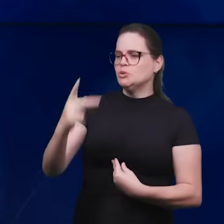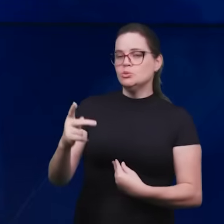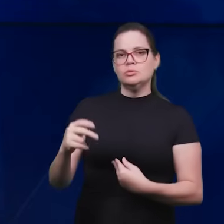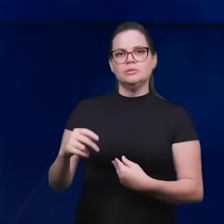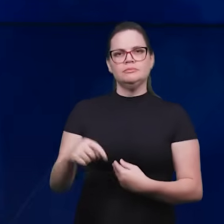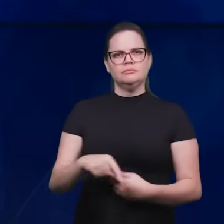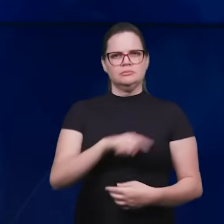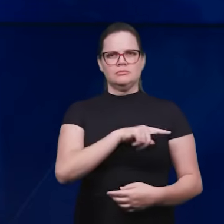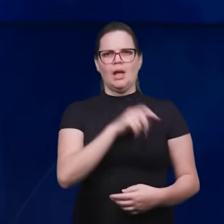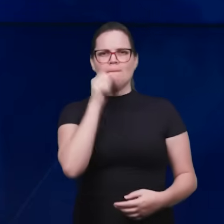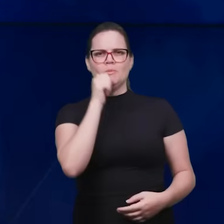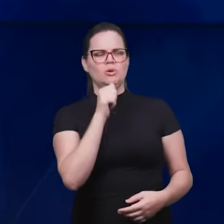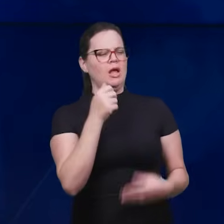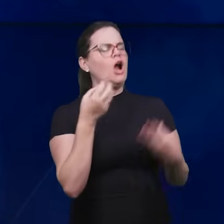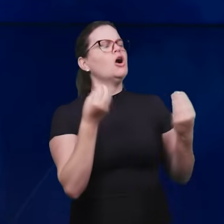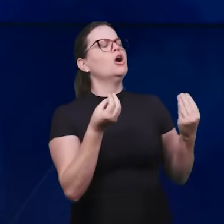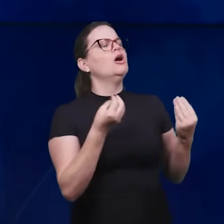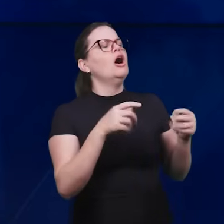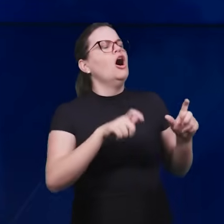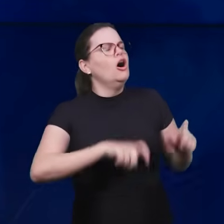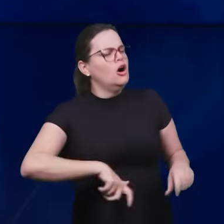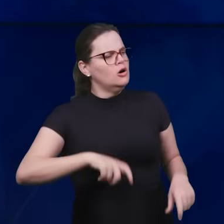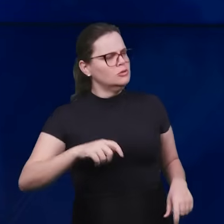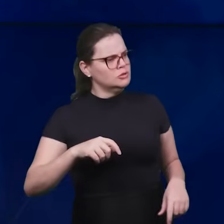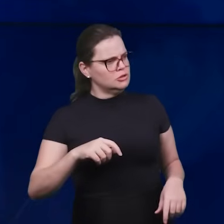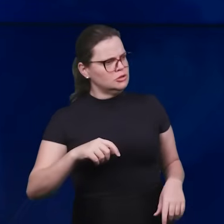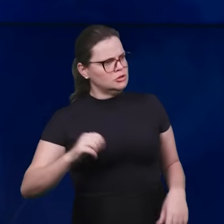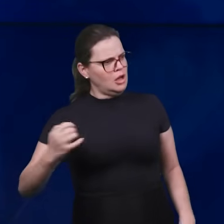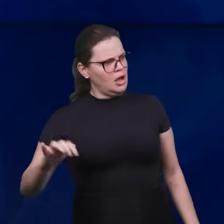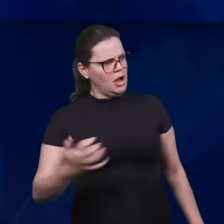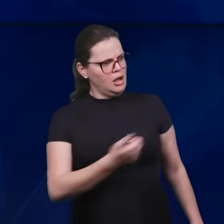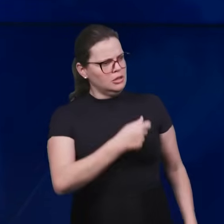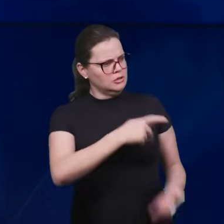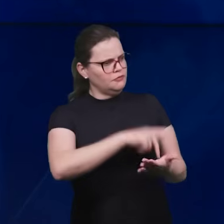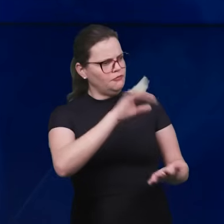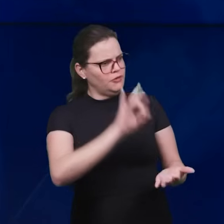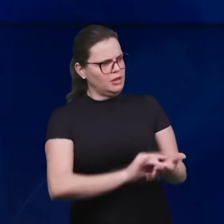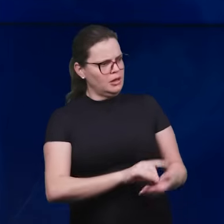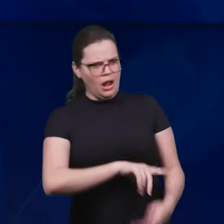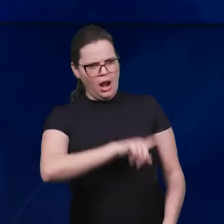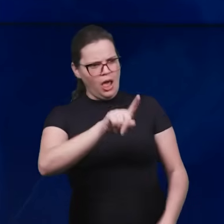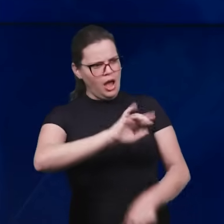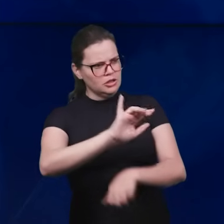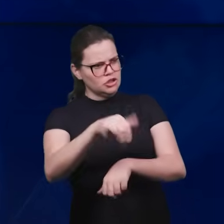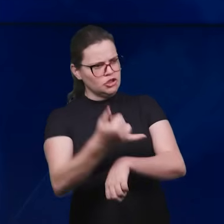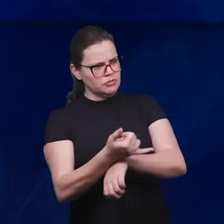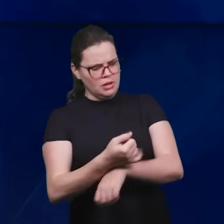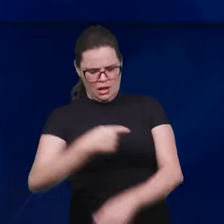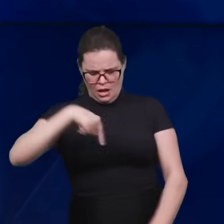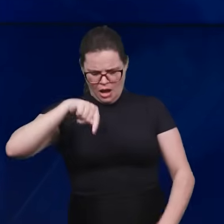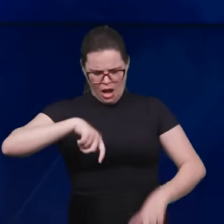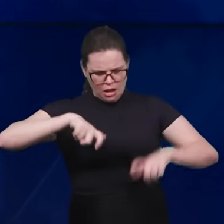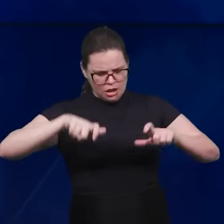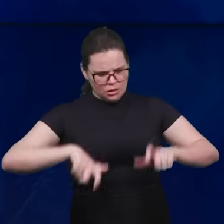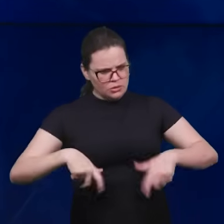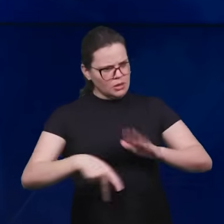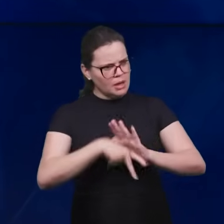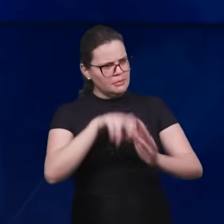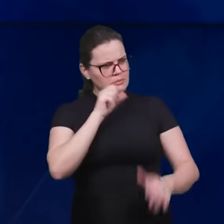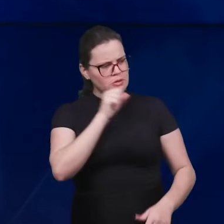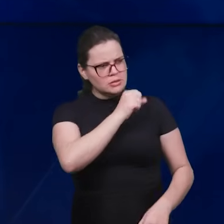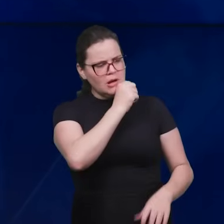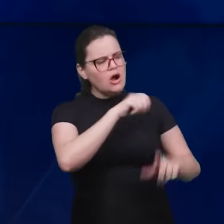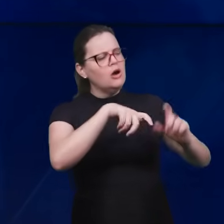lugar. Onde é o lugar de adoração é em Jerusalém, é aqui no lugar sagrado dos